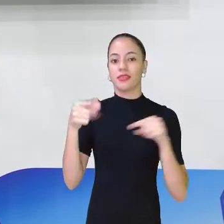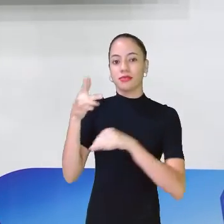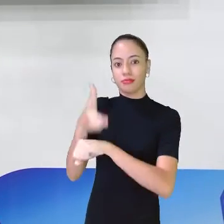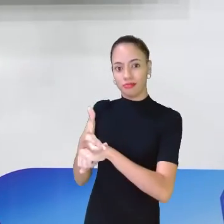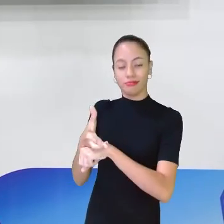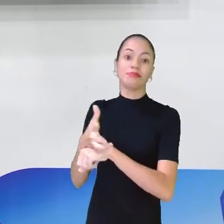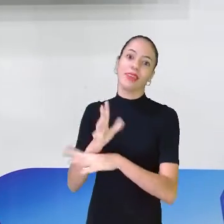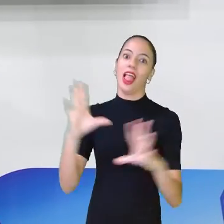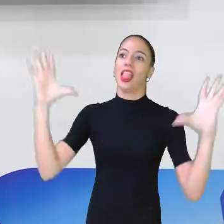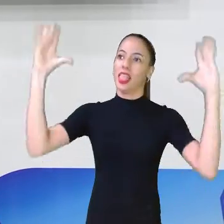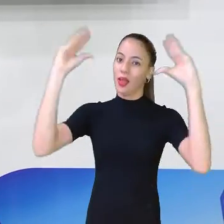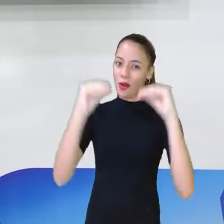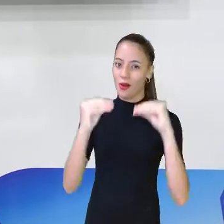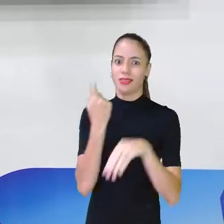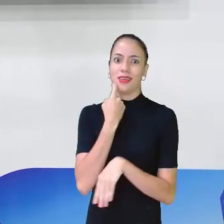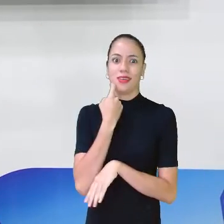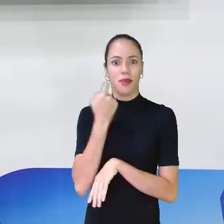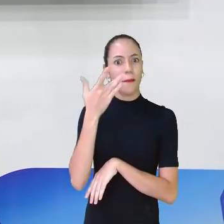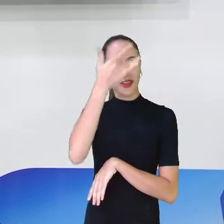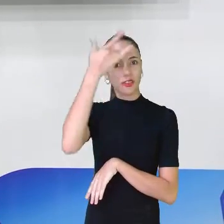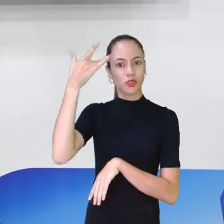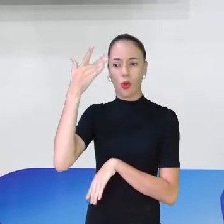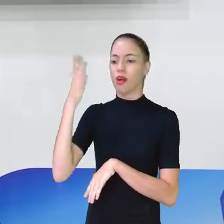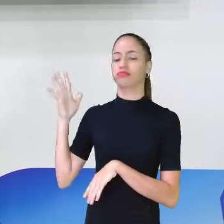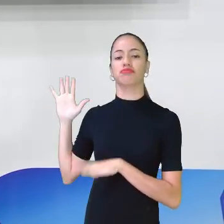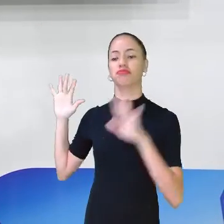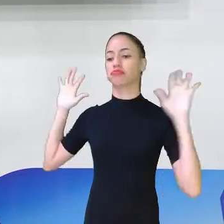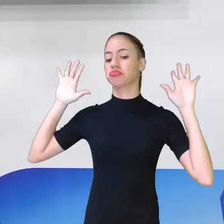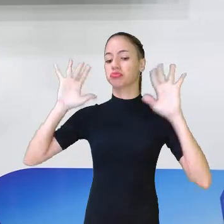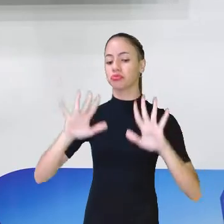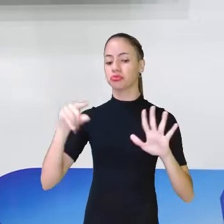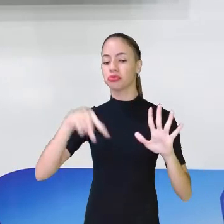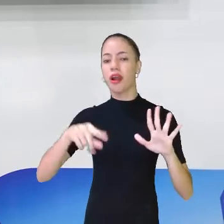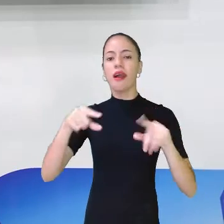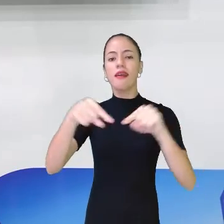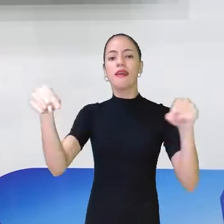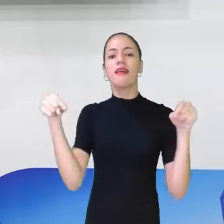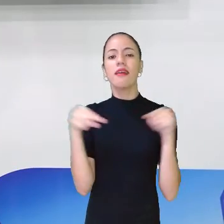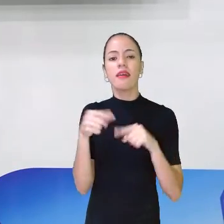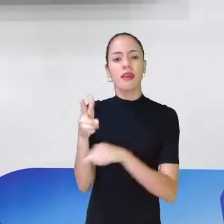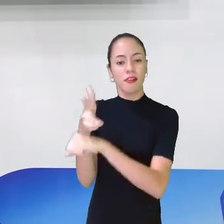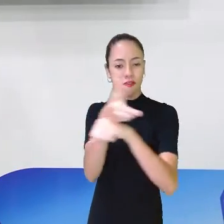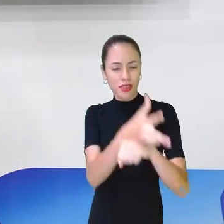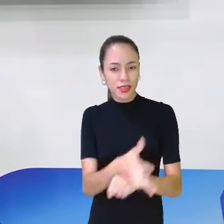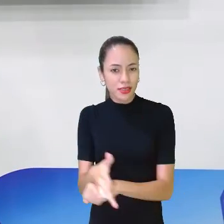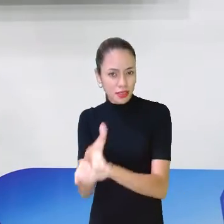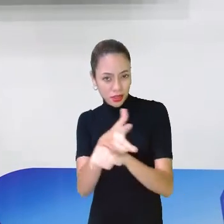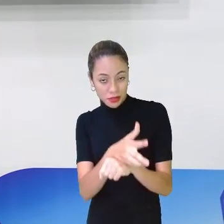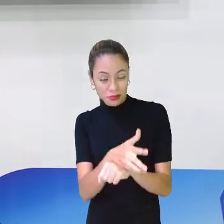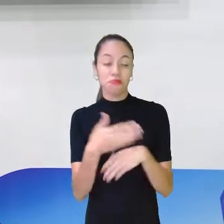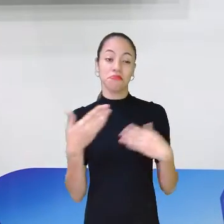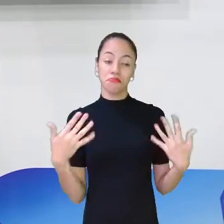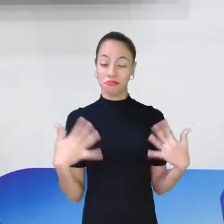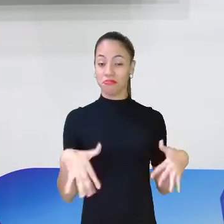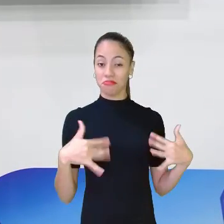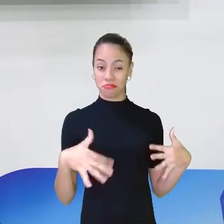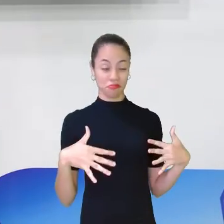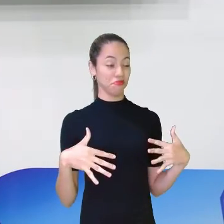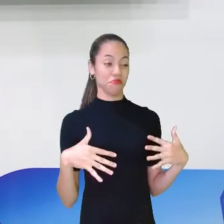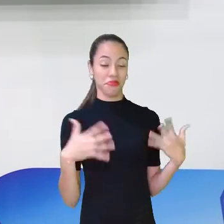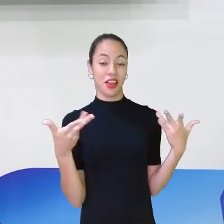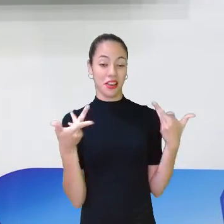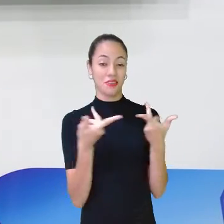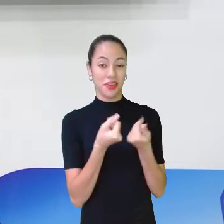da sexta-feira, e o povo aqui visitando a gente, todo mundo agradável, né? Professor, nativo kidzinho novo, né? Coisa